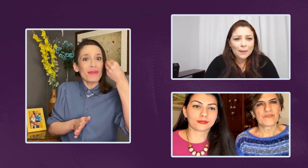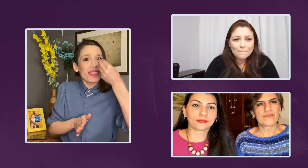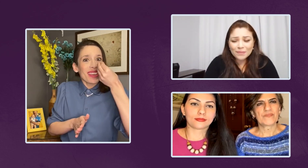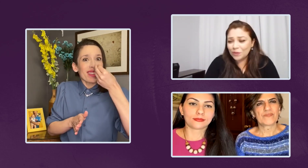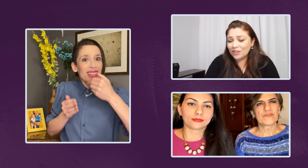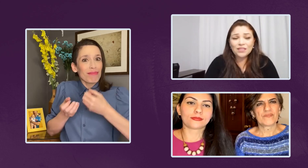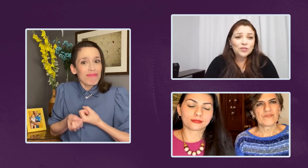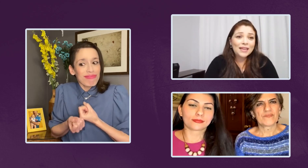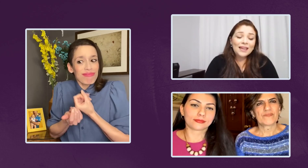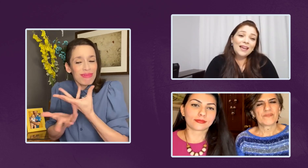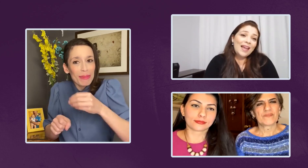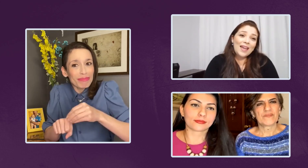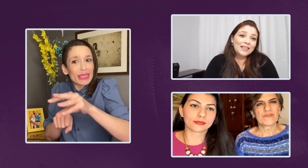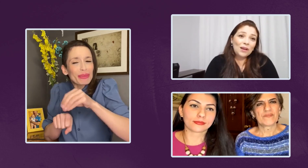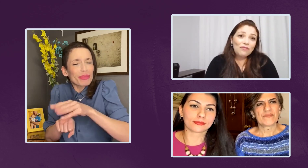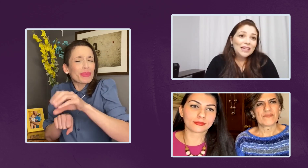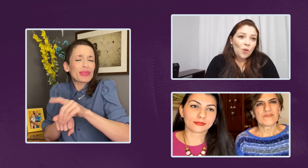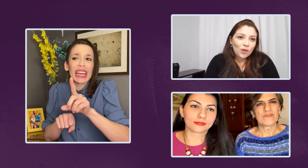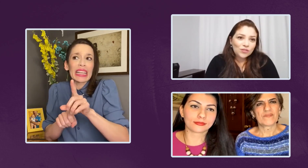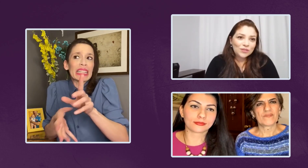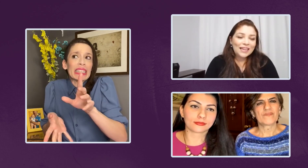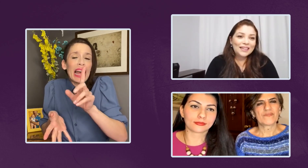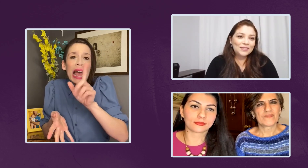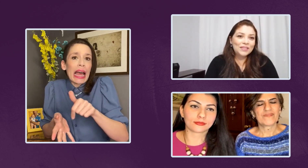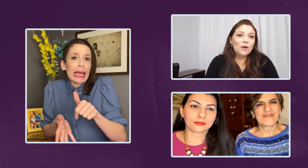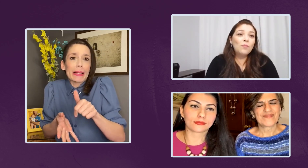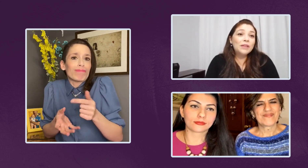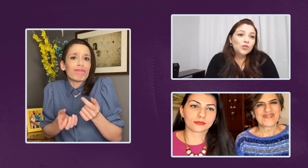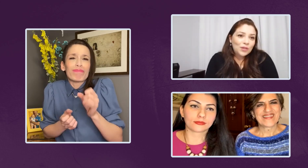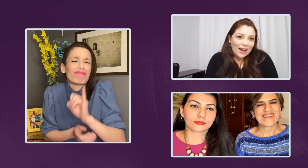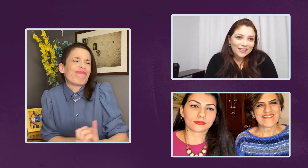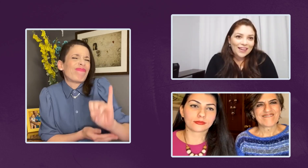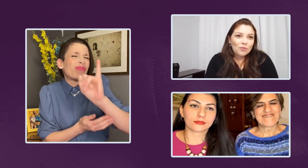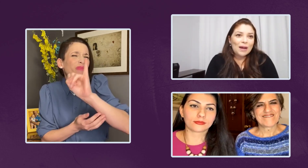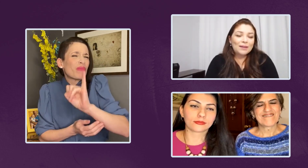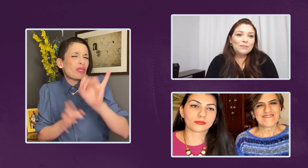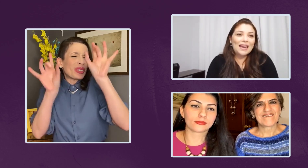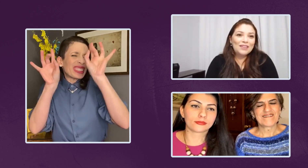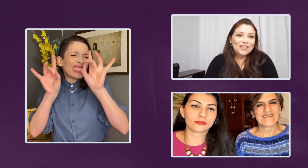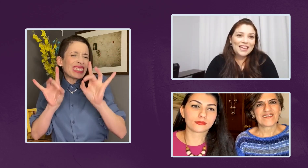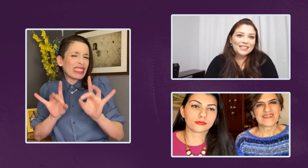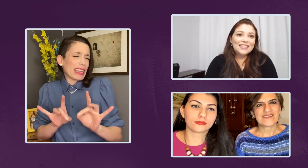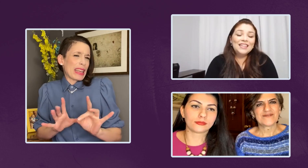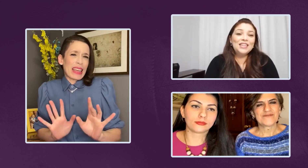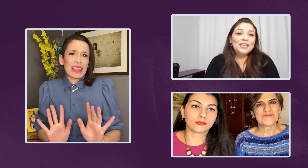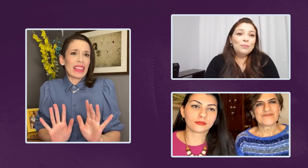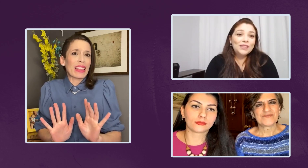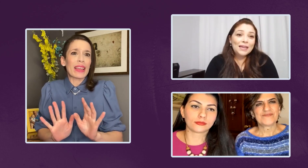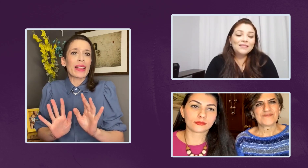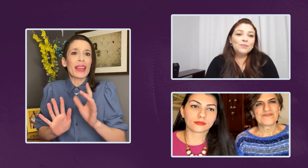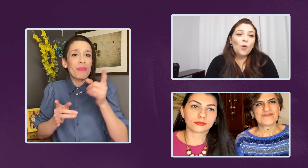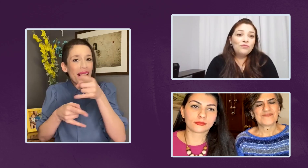contribuindo. Nossa, isso é tão valioso, né? Não tem como mensurar, né? Uma live dessa